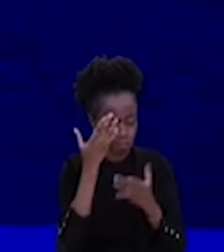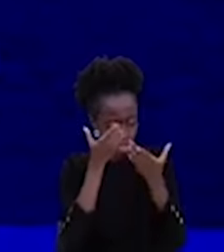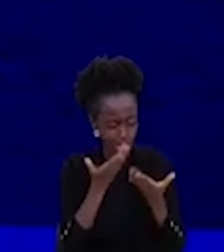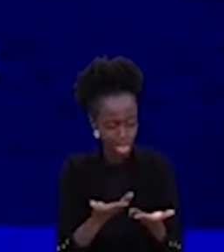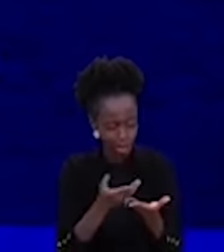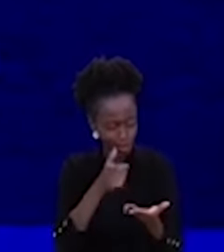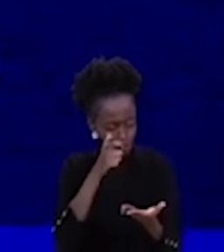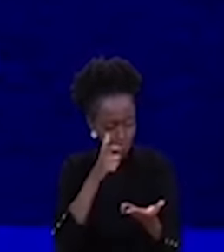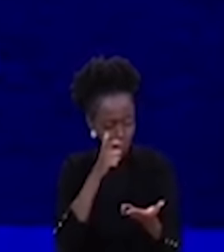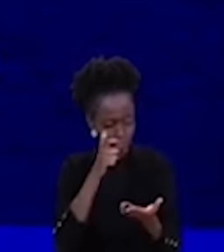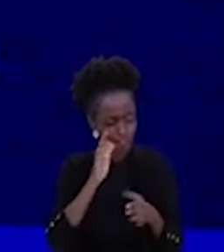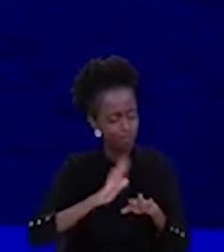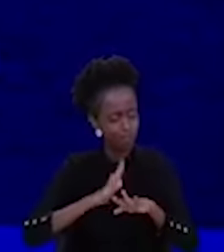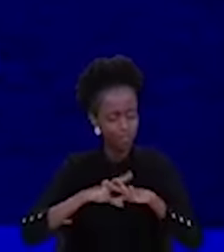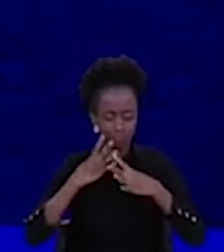agora